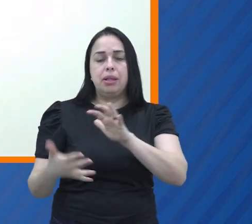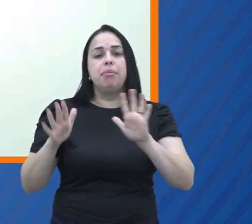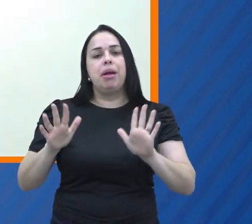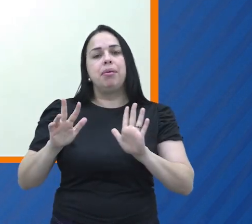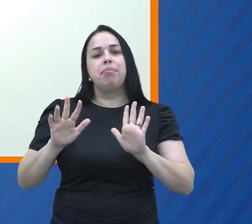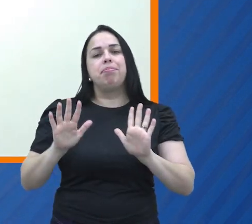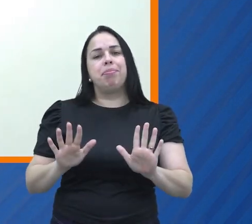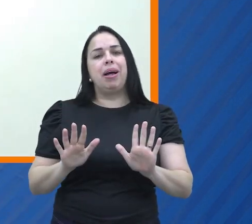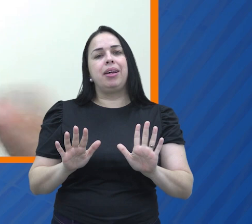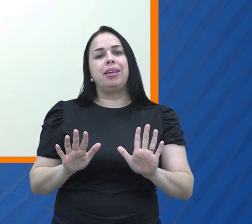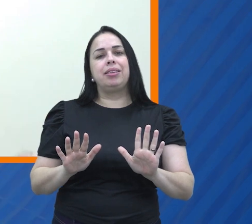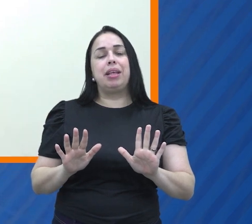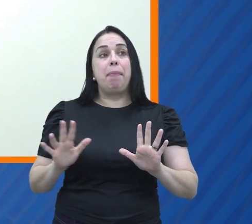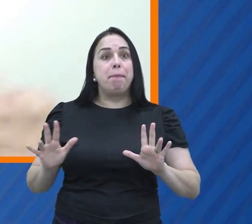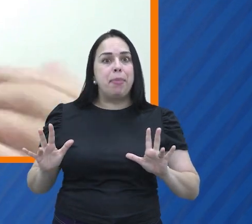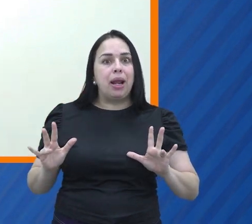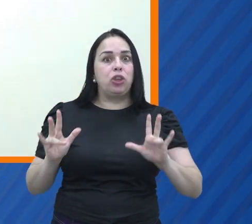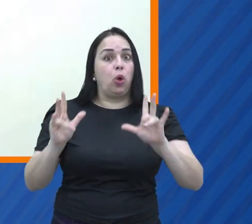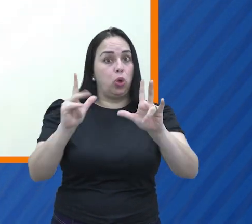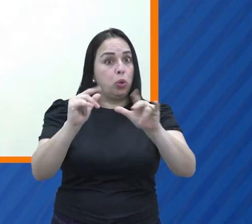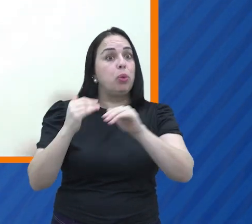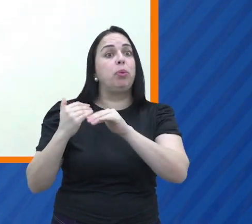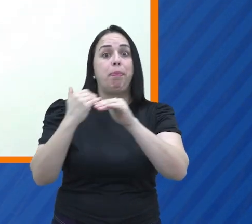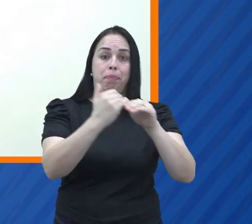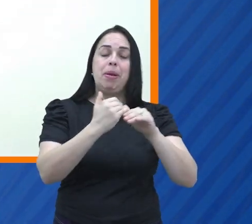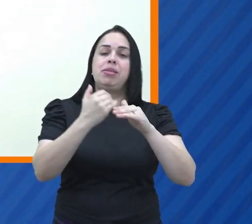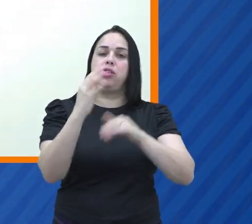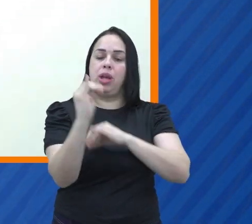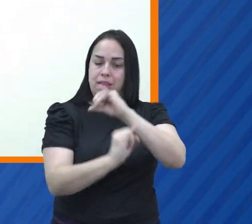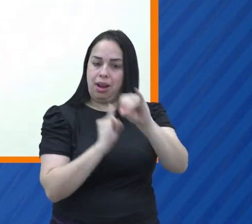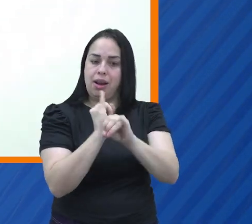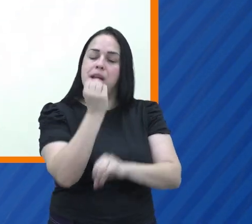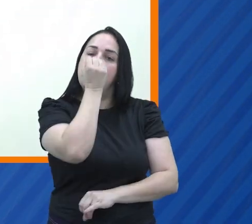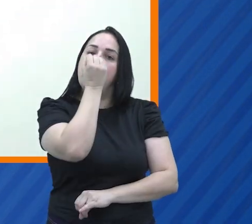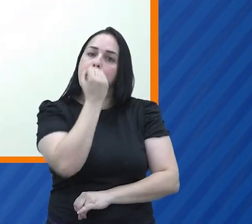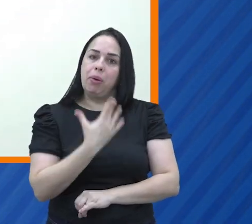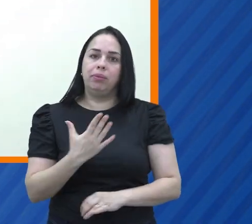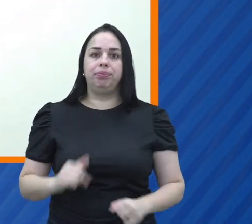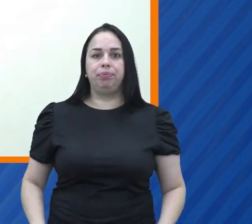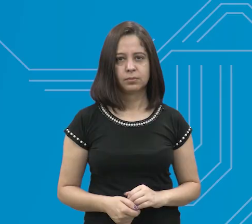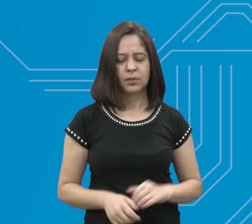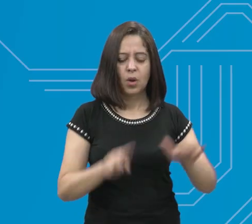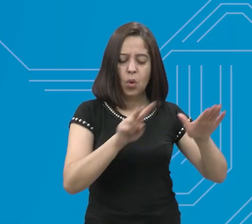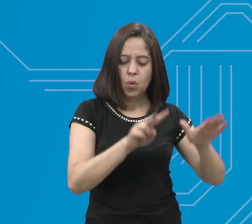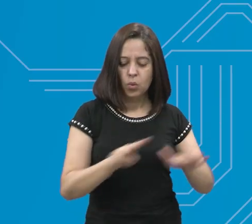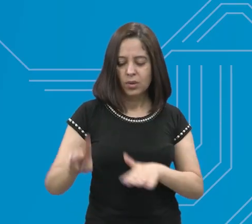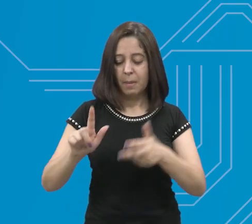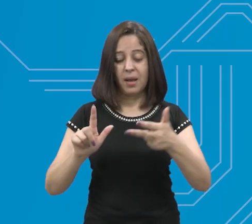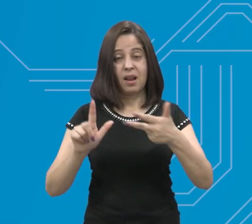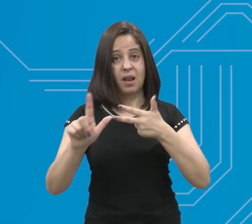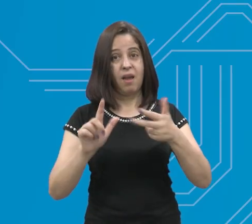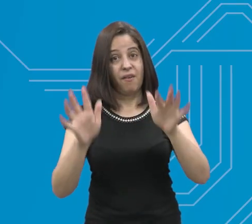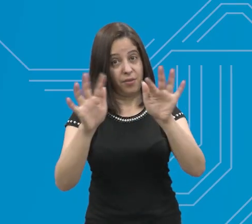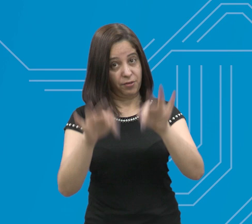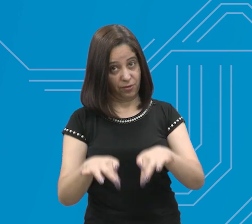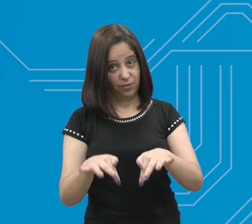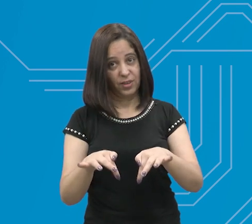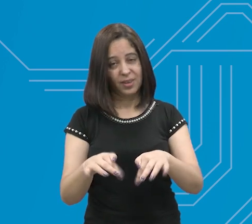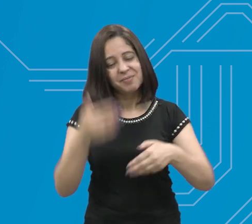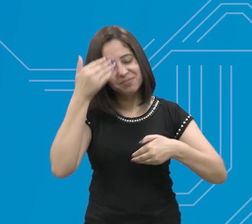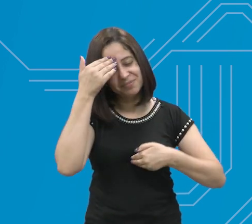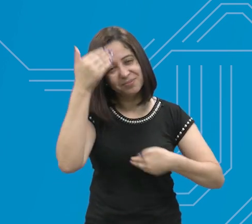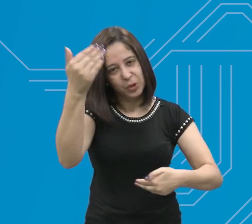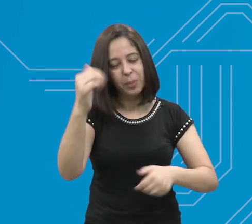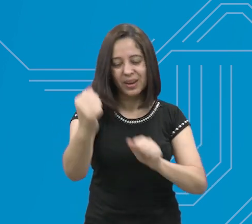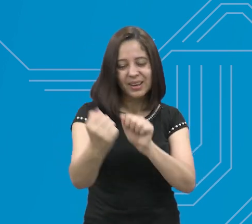mesmo. Mas esse mundo tem que ser para todos, com condições adequadas para essa conectividade. O Semana Legislativa